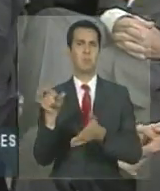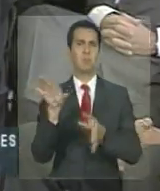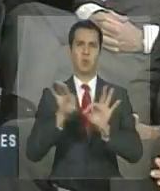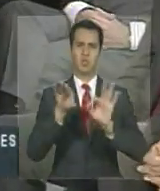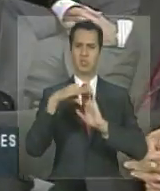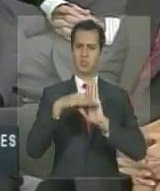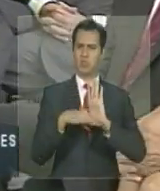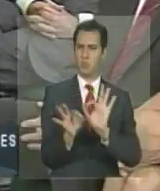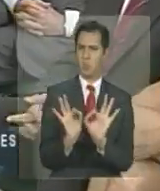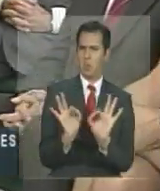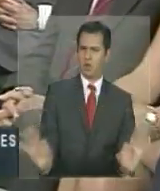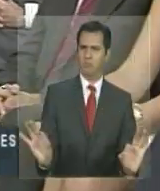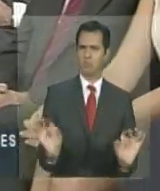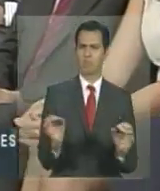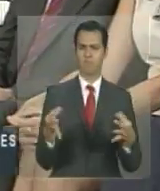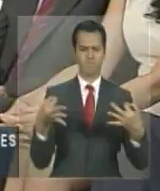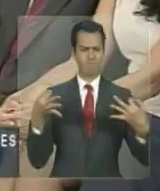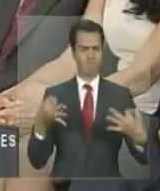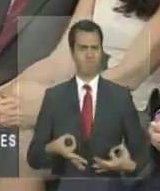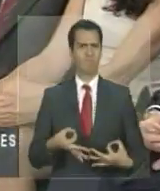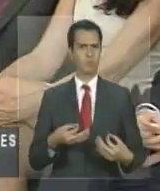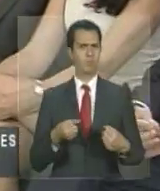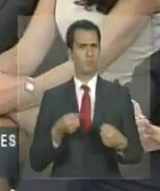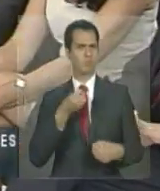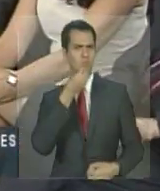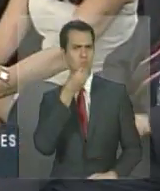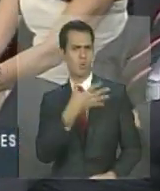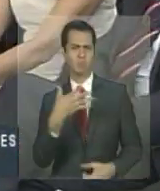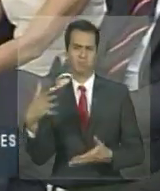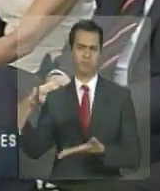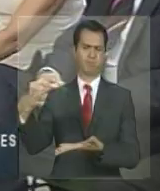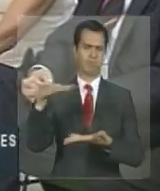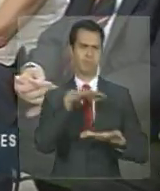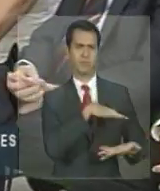qualidade, projetos consistentes e projetos